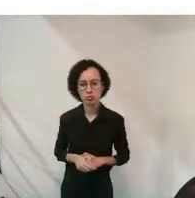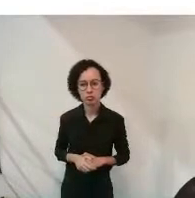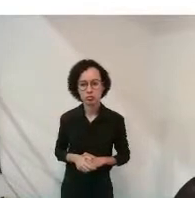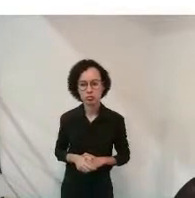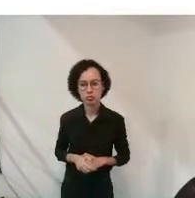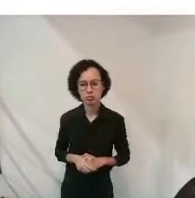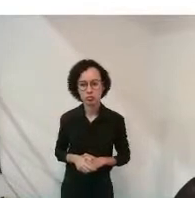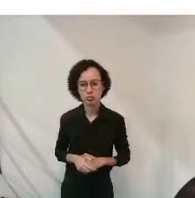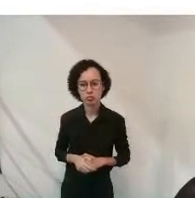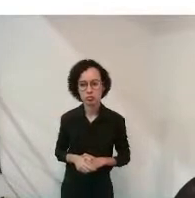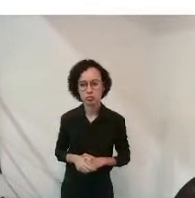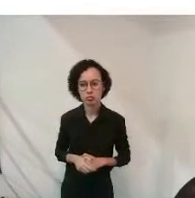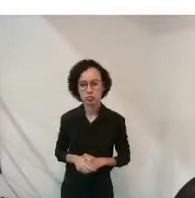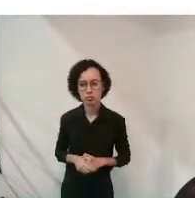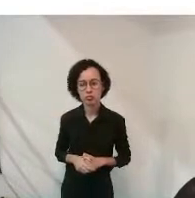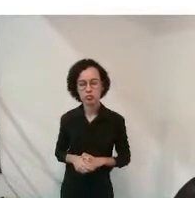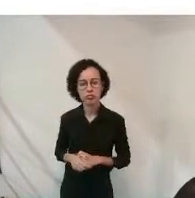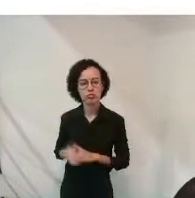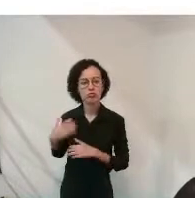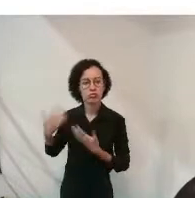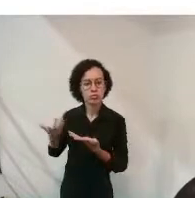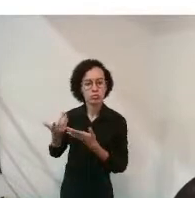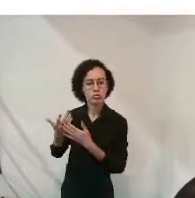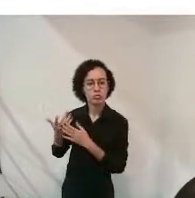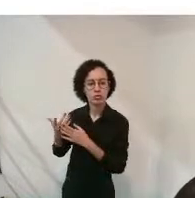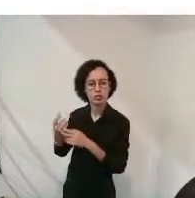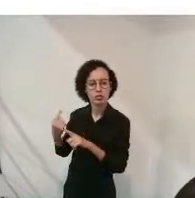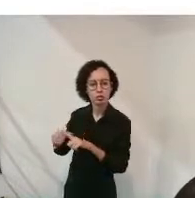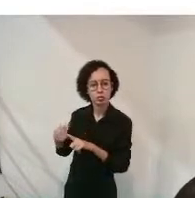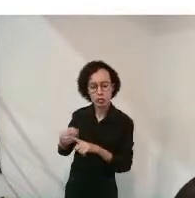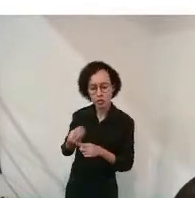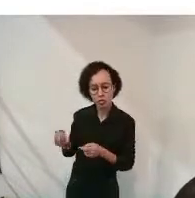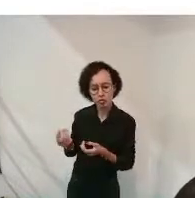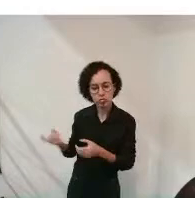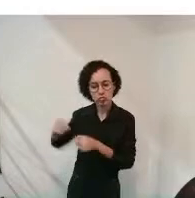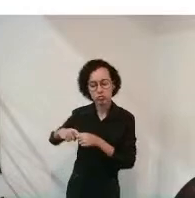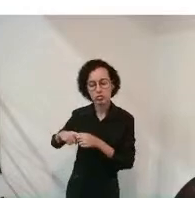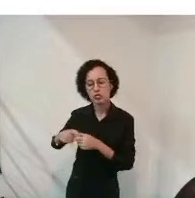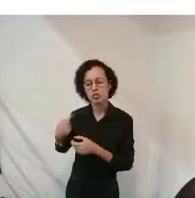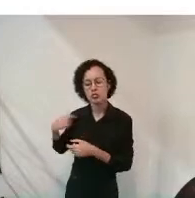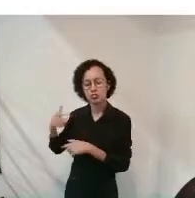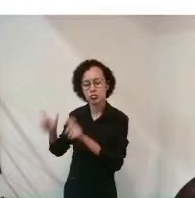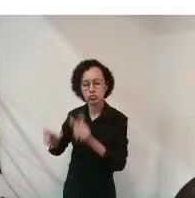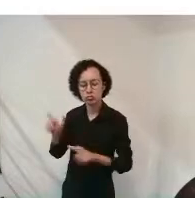lógica reversa, de que falei há pouco, por que não entrega para os catadores?